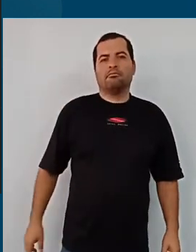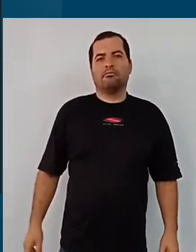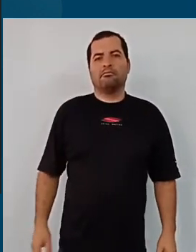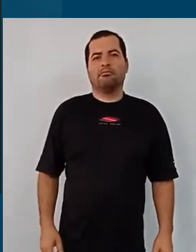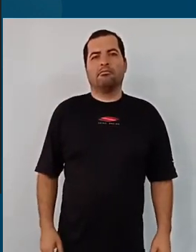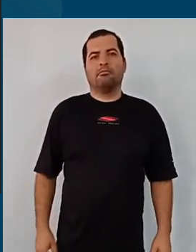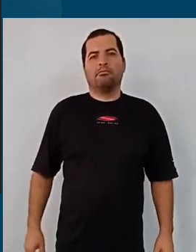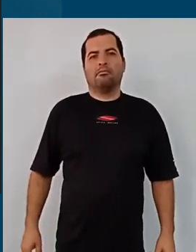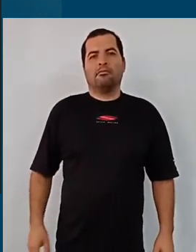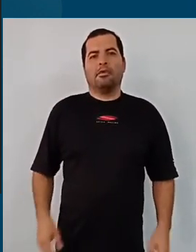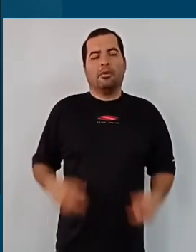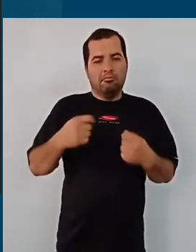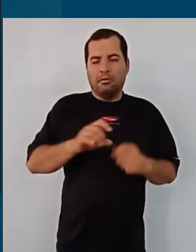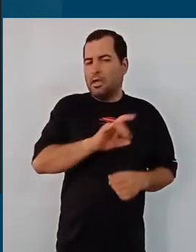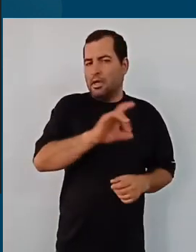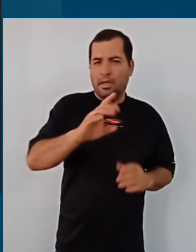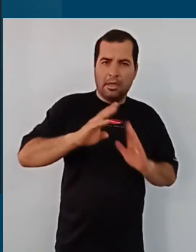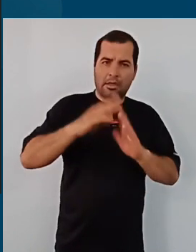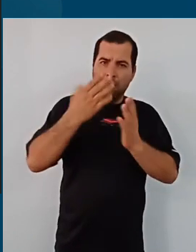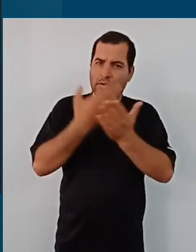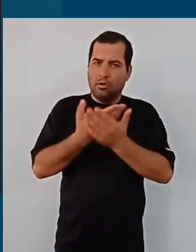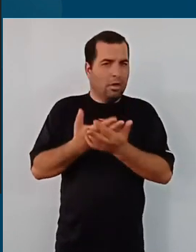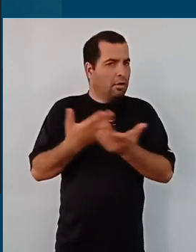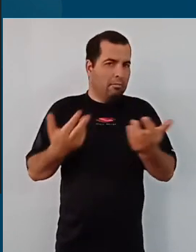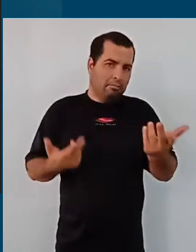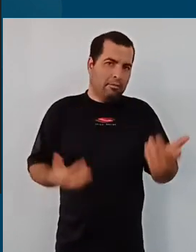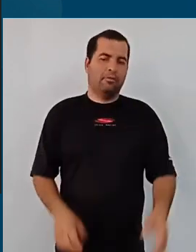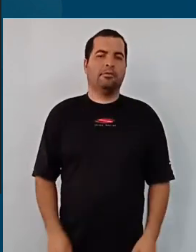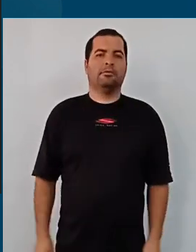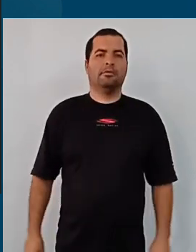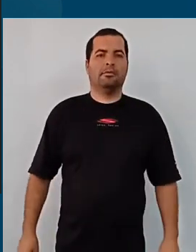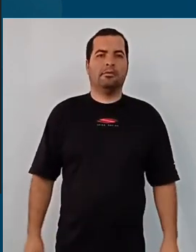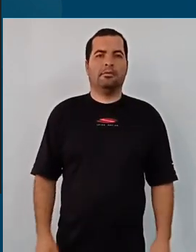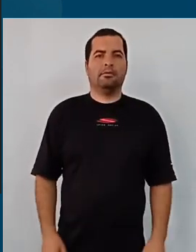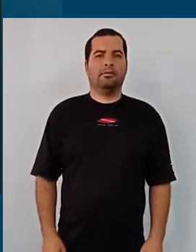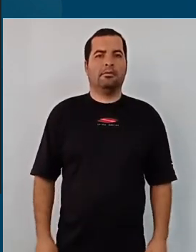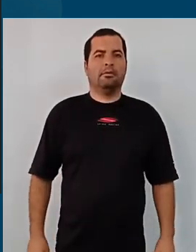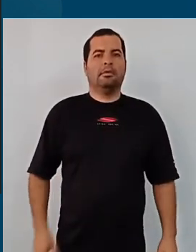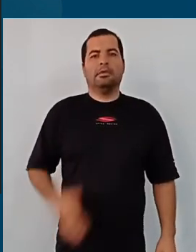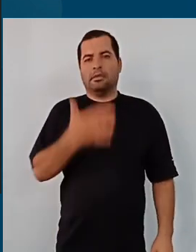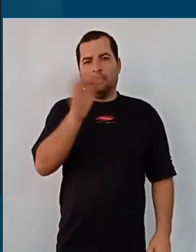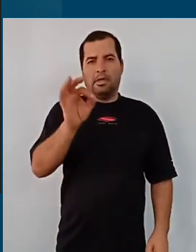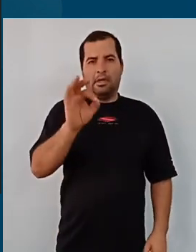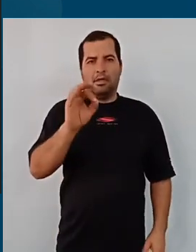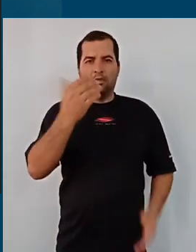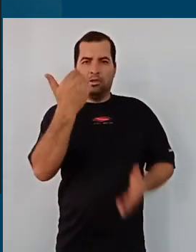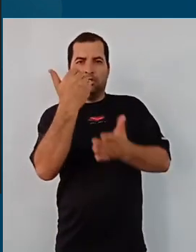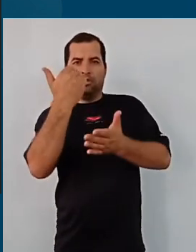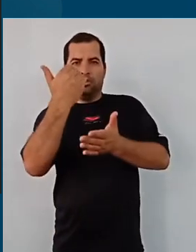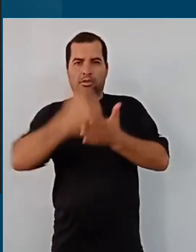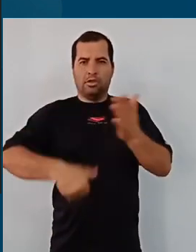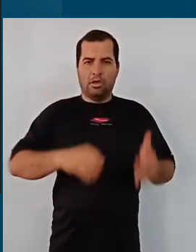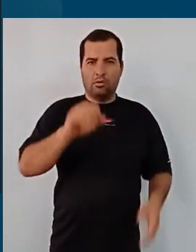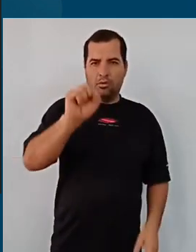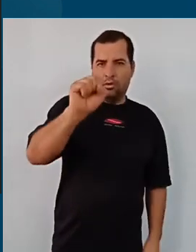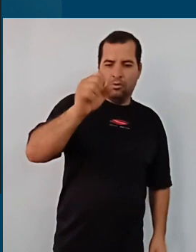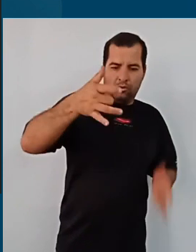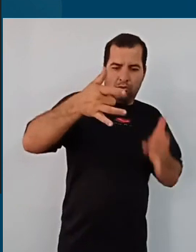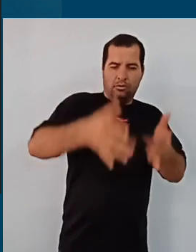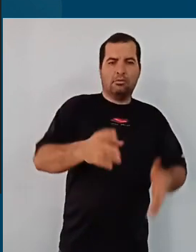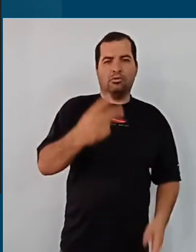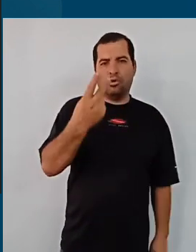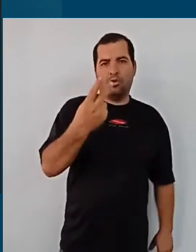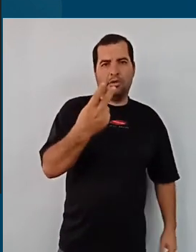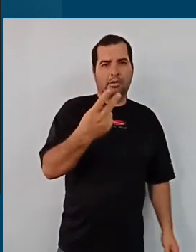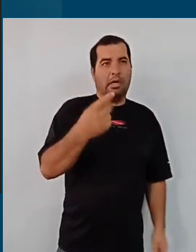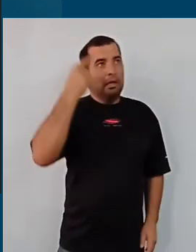Depende de que fase eu estou na escola, eu também sei subtrair 2 números. 10 menos 8, 2, pronto. Ninguém precisa